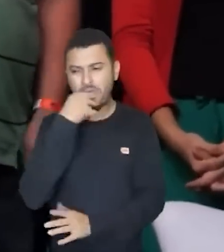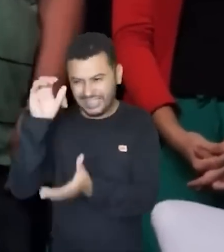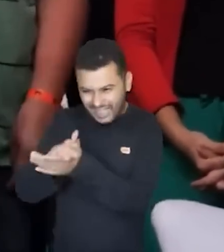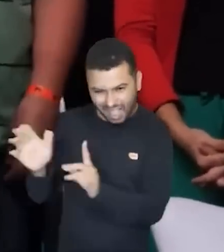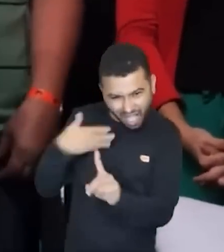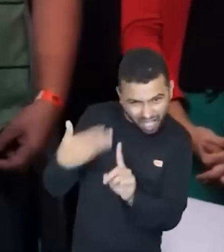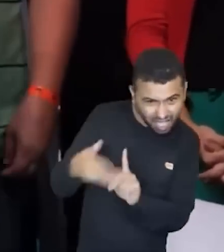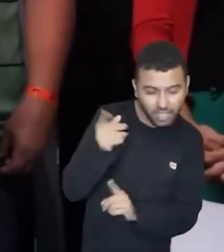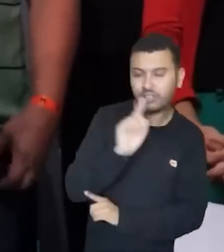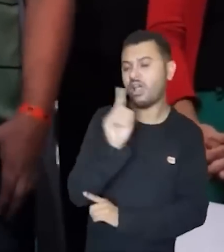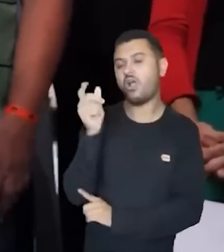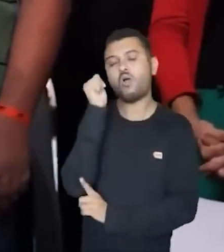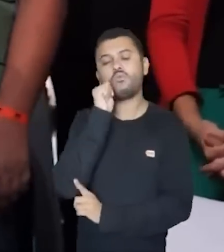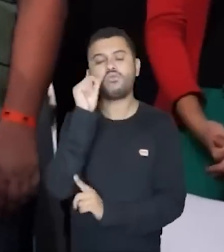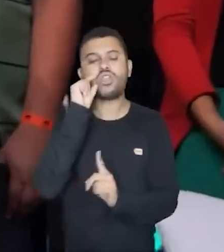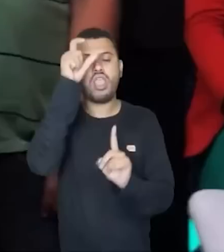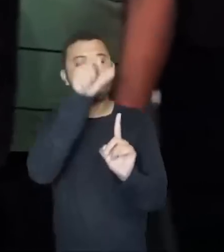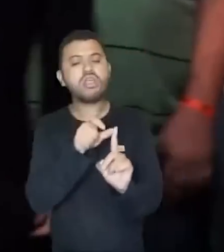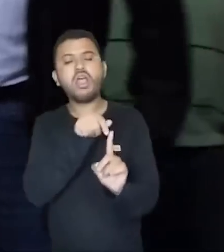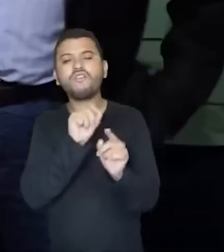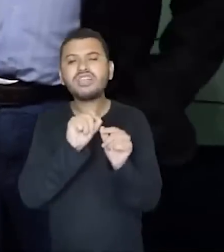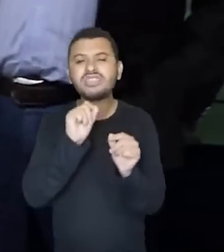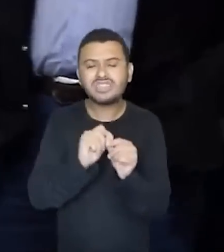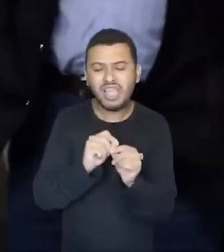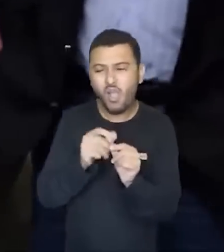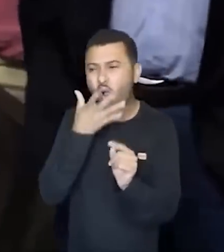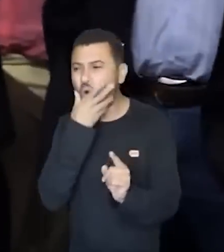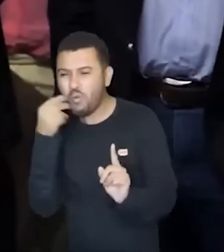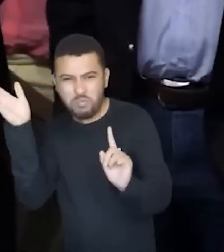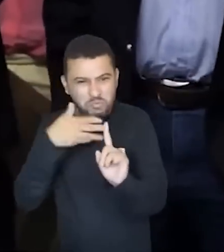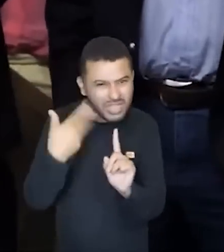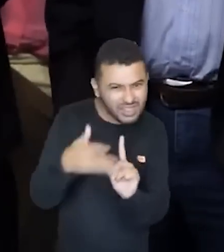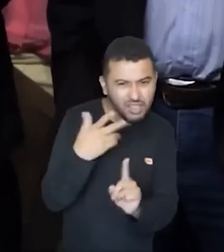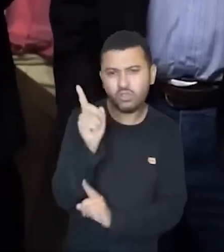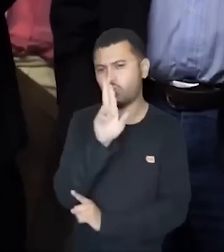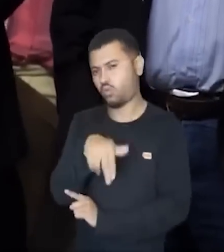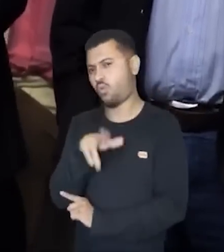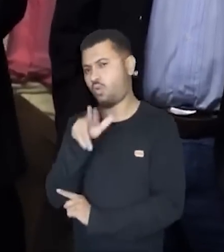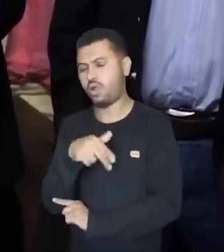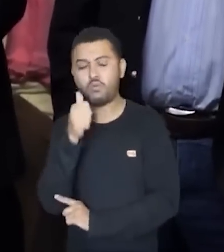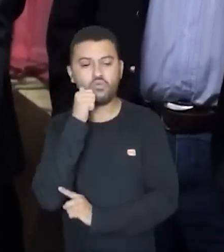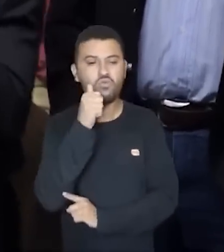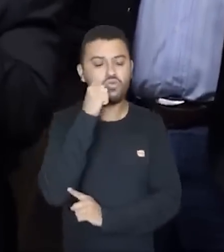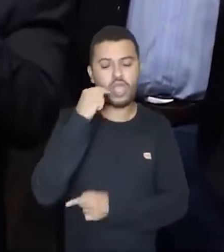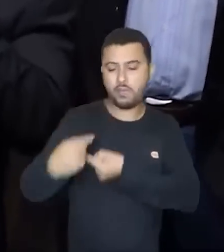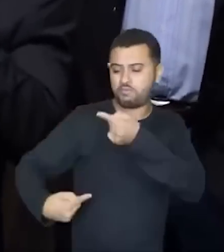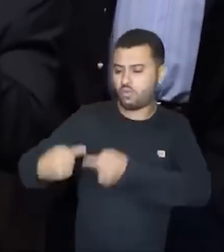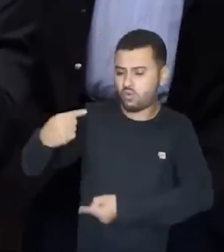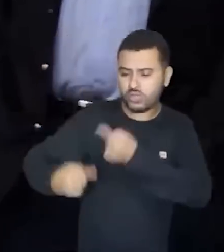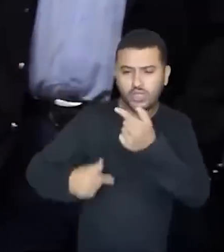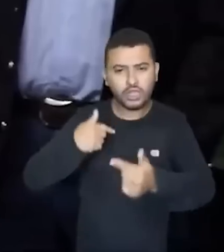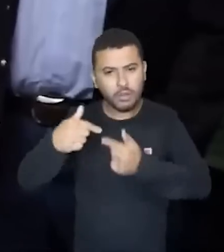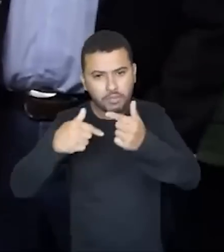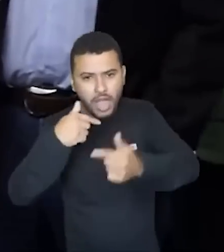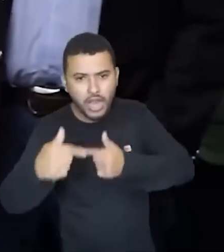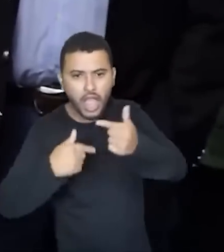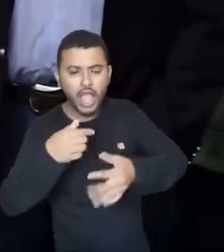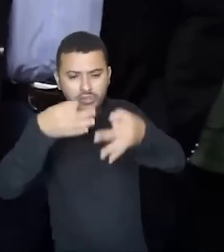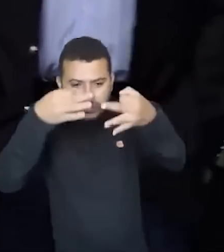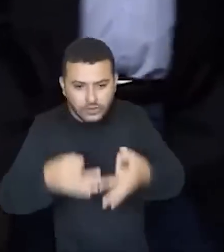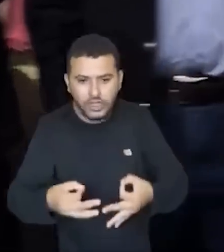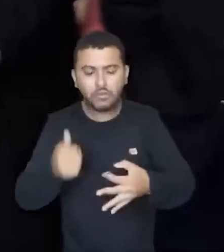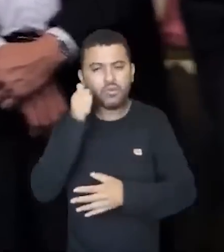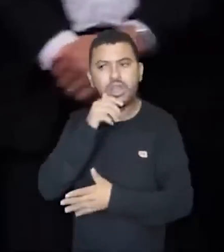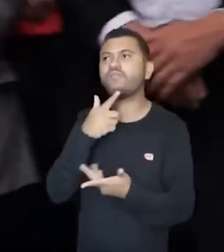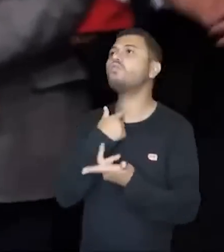foi feita para apanhar de marido. Mulher foi feita para fazer política, mulher foi feita para trabalhar onde ela quiser,